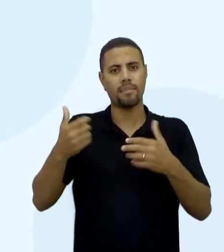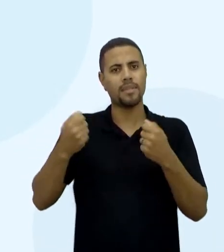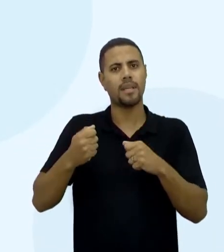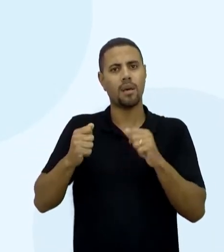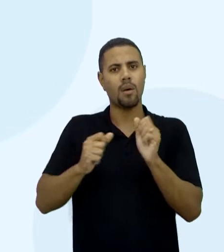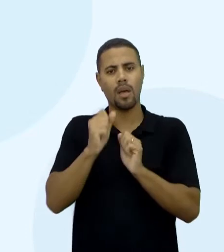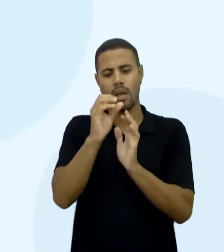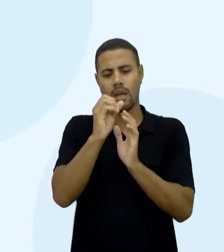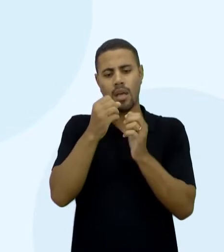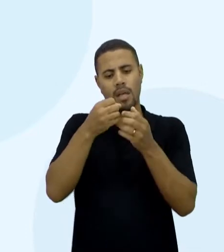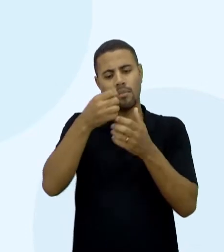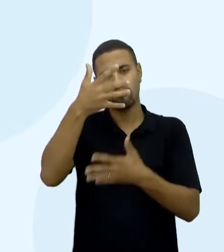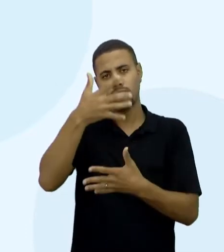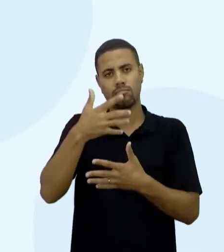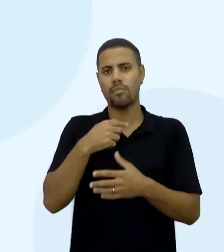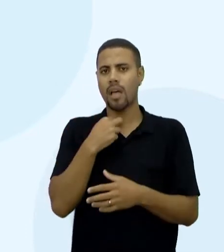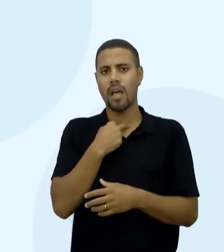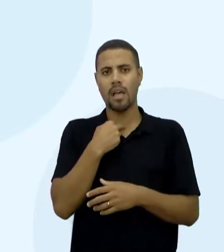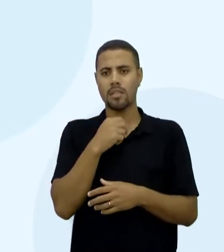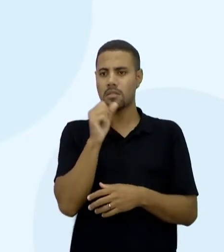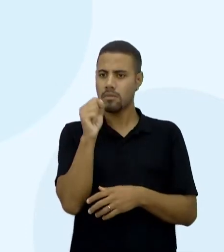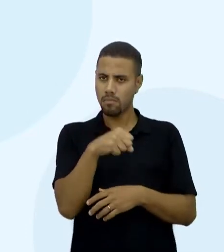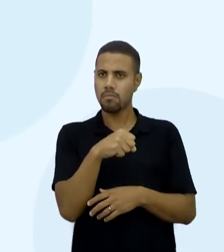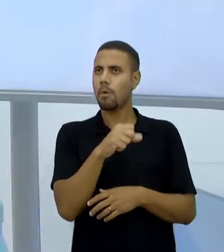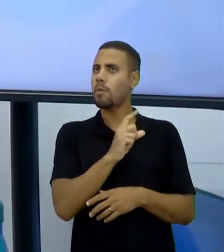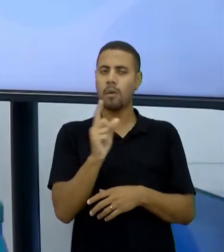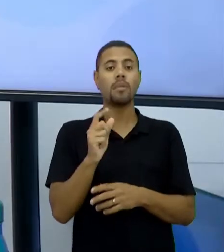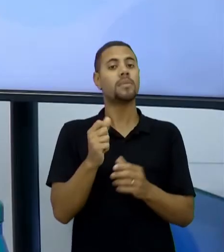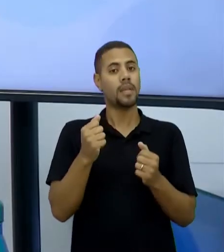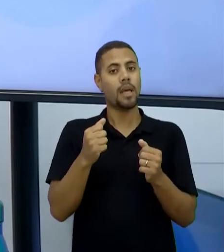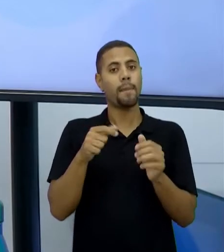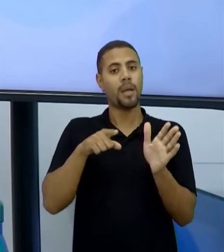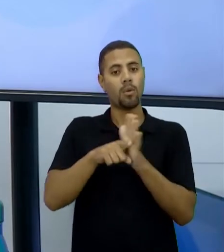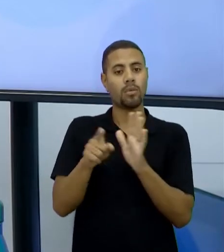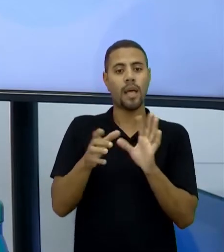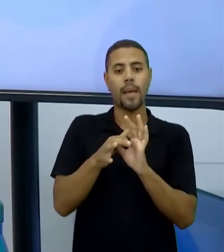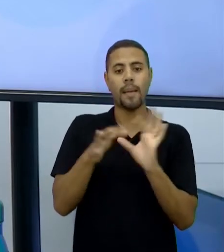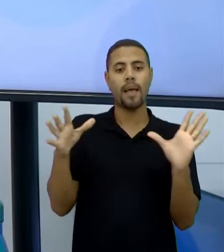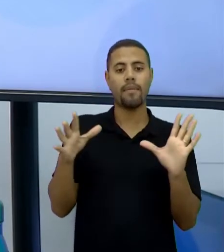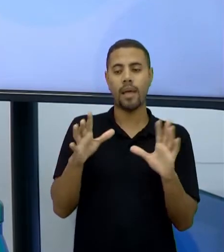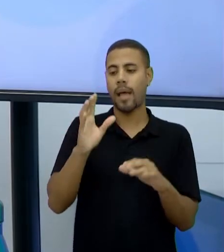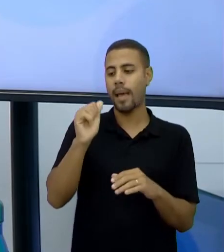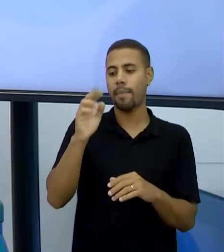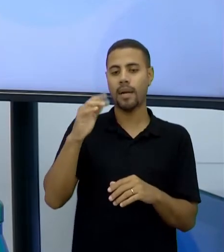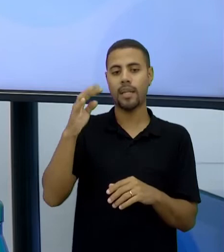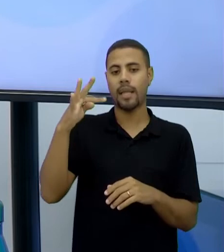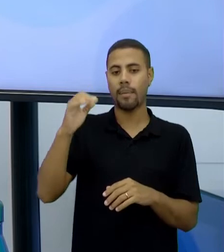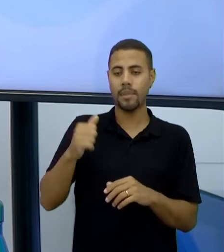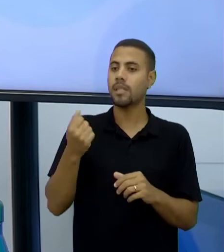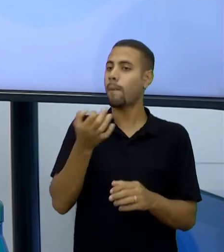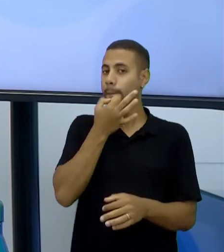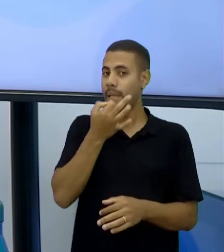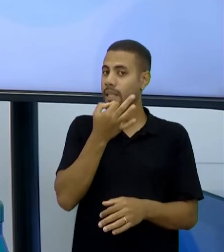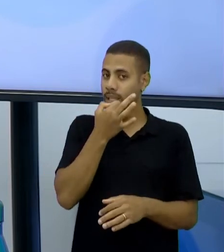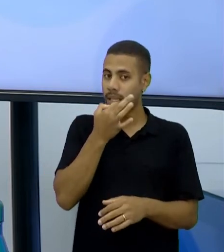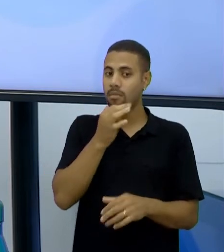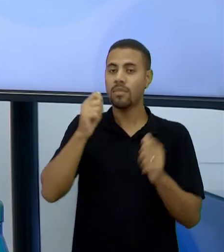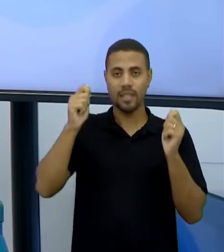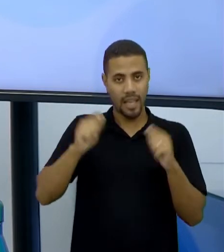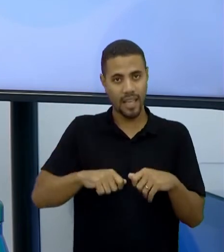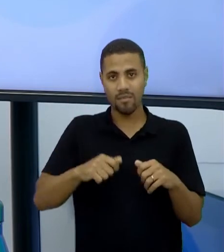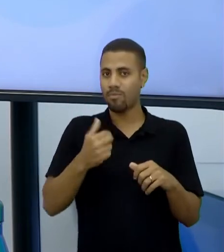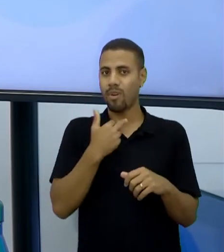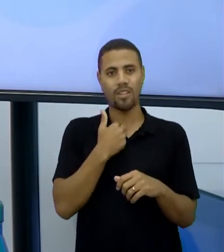desenvolver essas respostas, tá bom? Então, perguntas abertas são aquelas que o entrevistado, ele